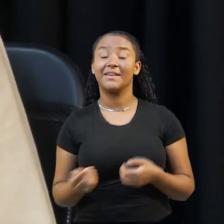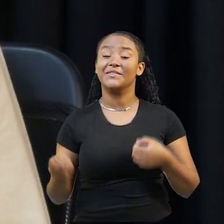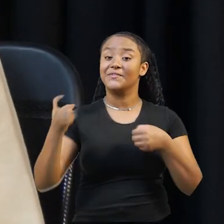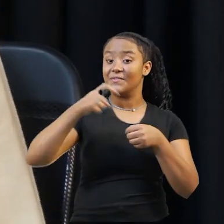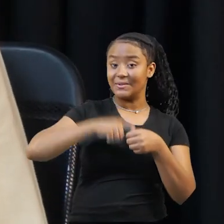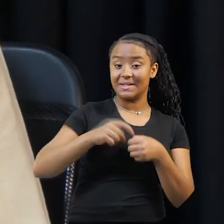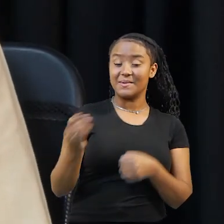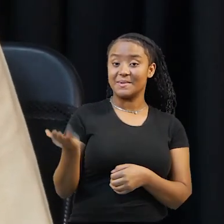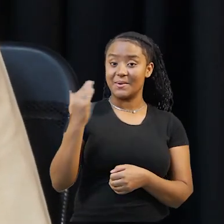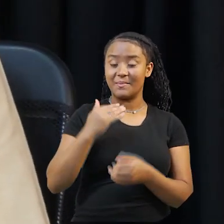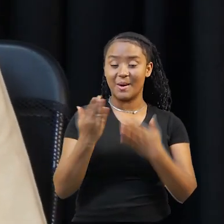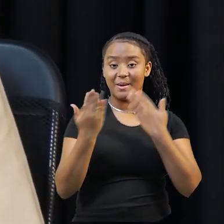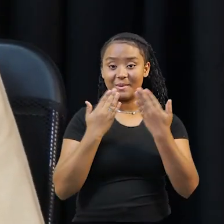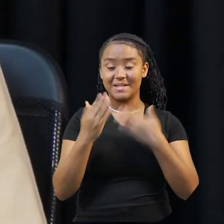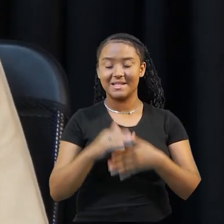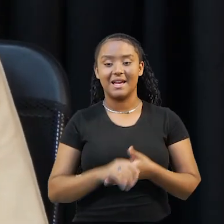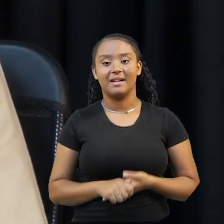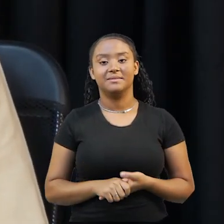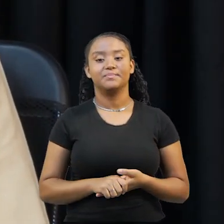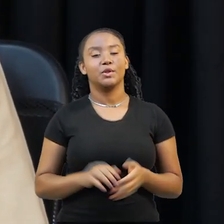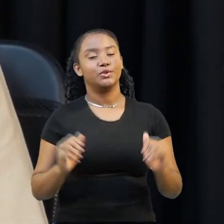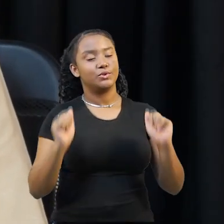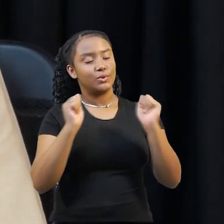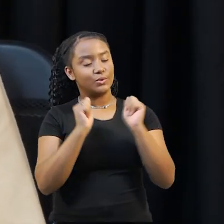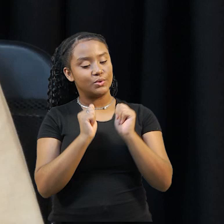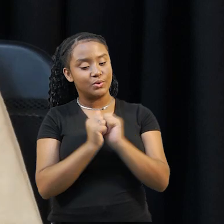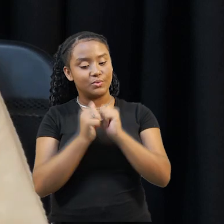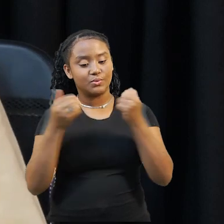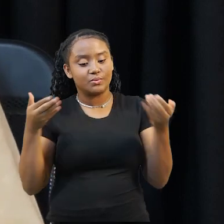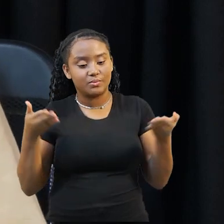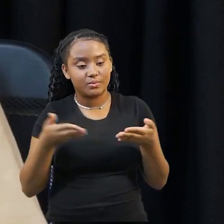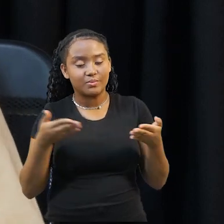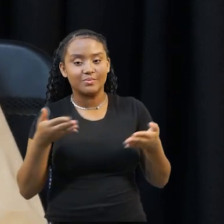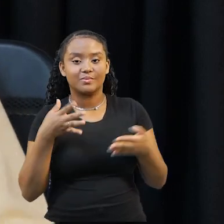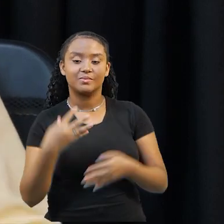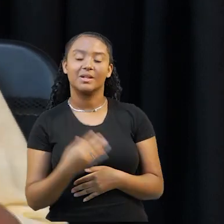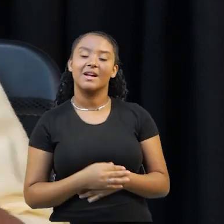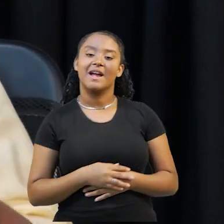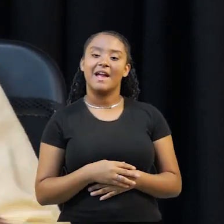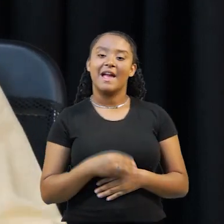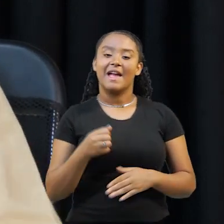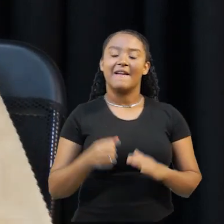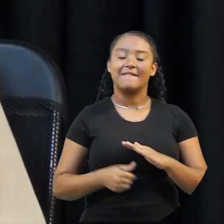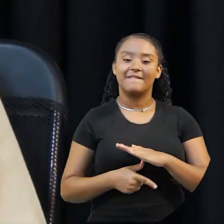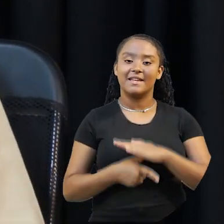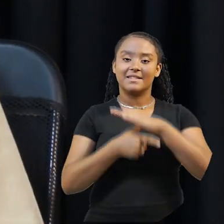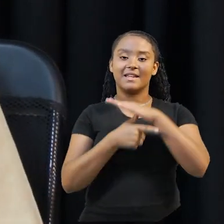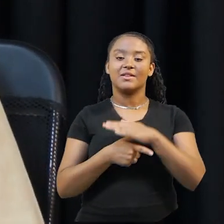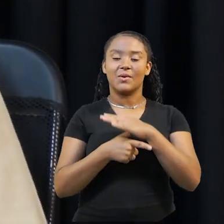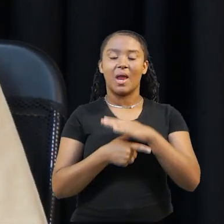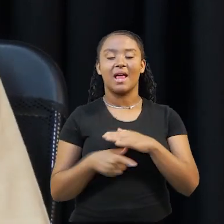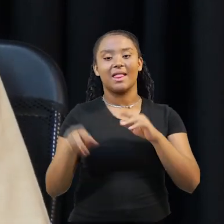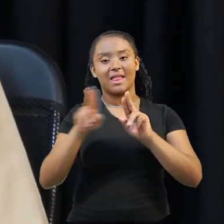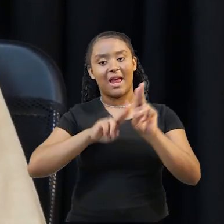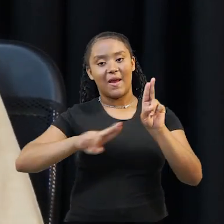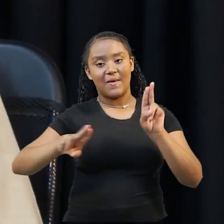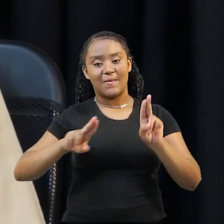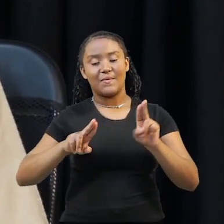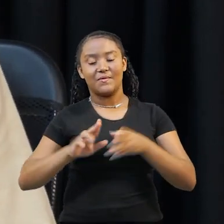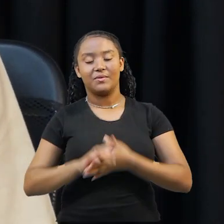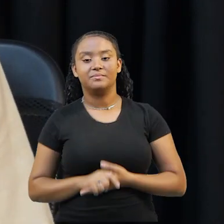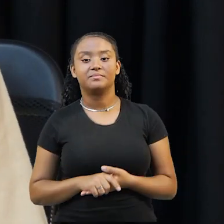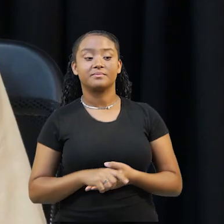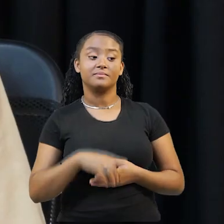De volta com Bora Prosear. Nós estamos aqui trazendo para você hoje a vice-reitora da Universidade Federal de